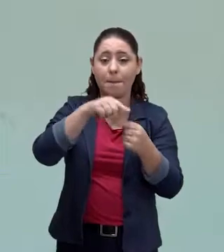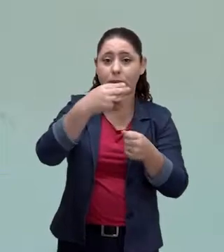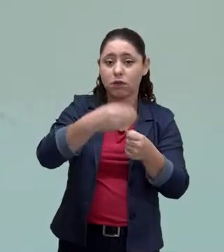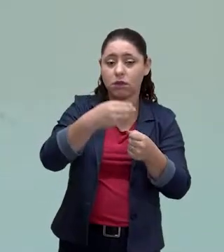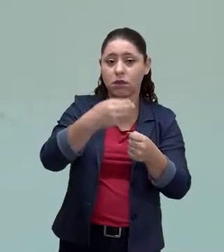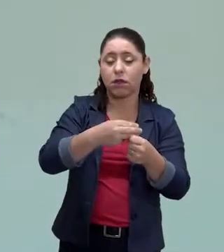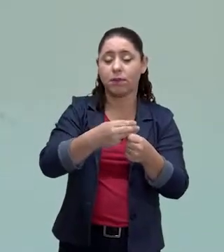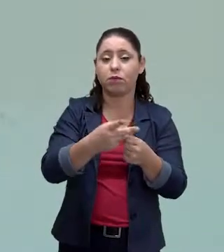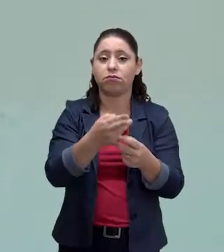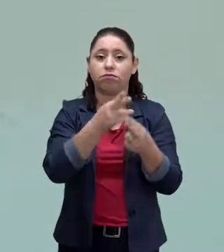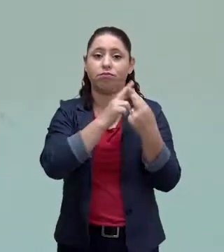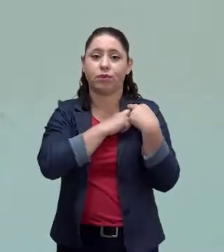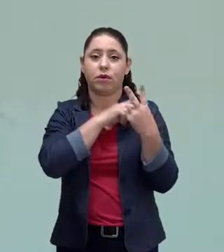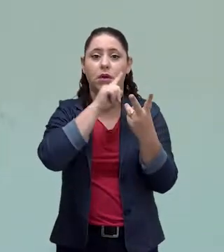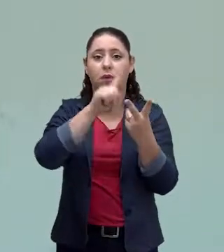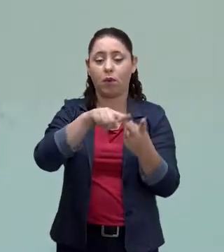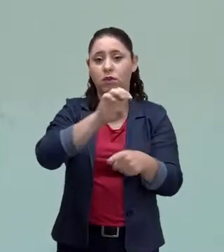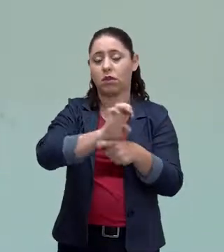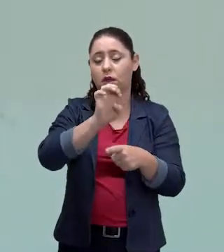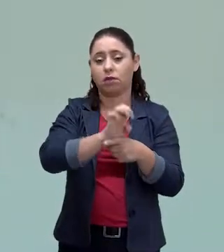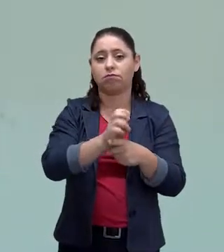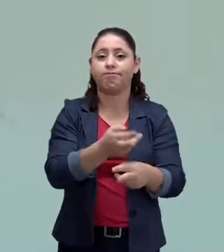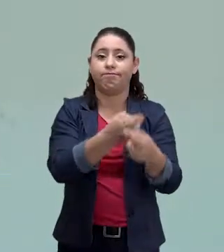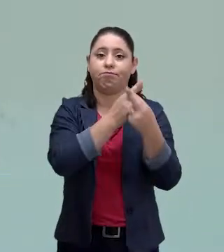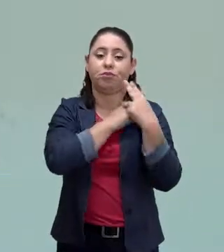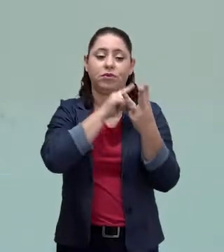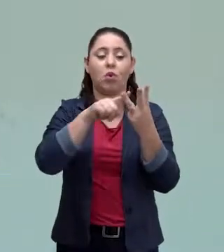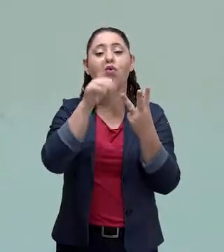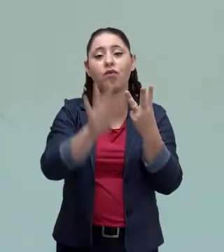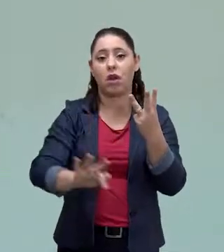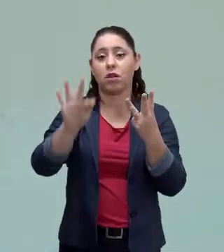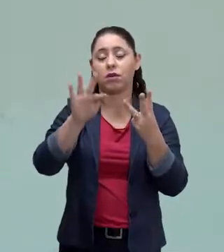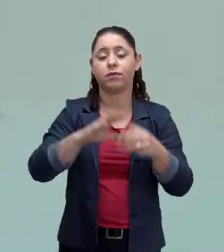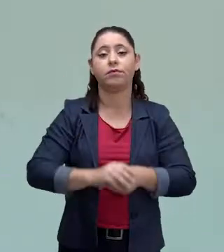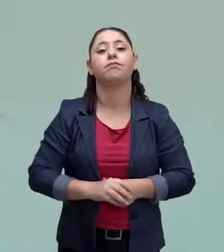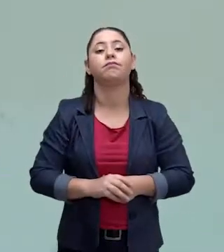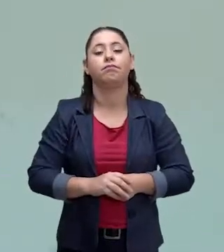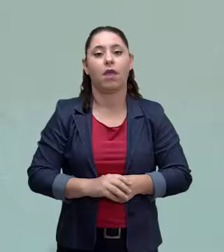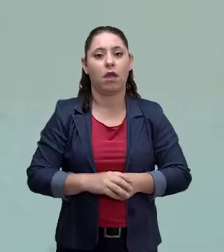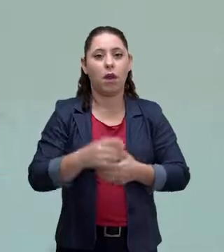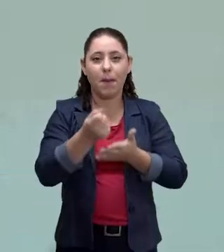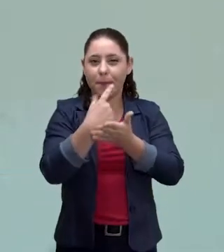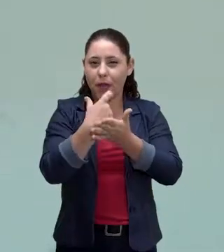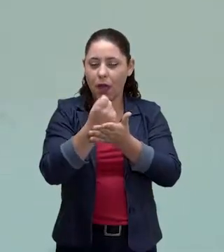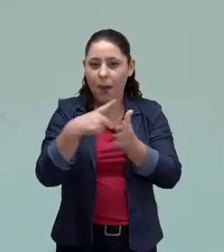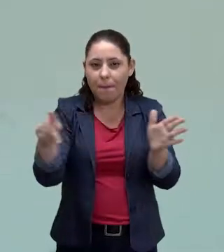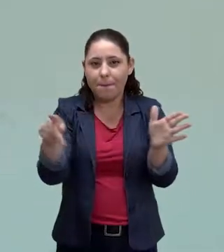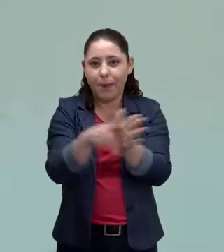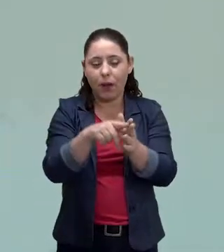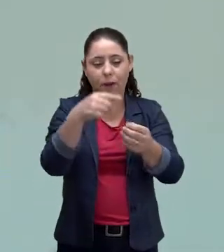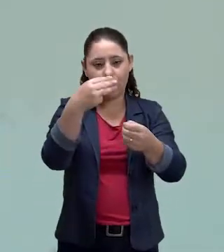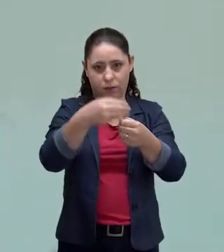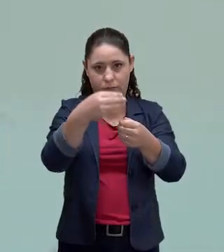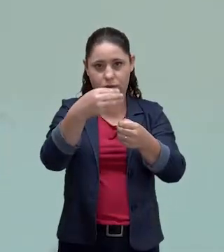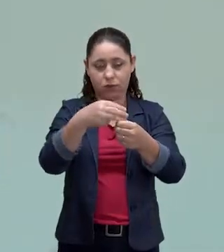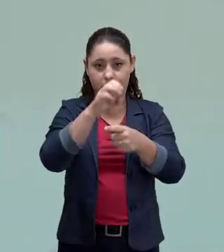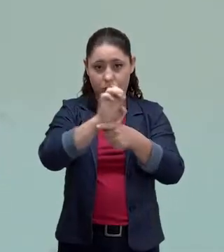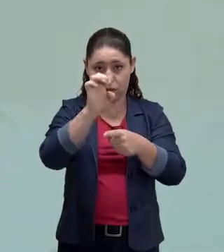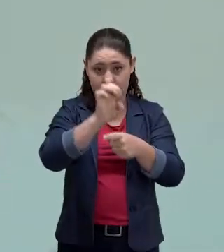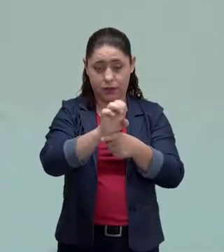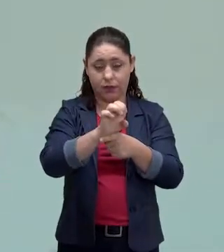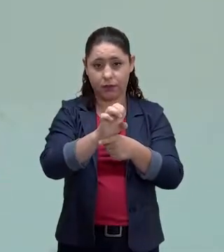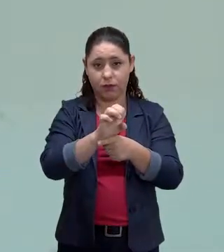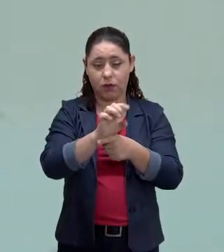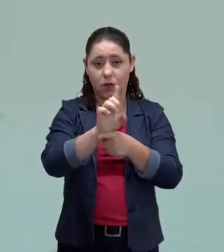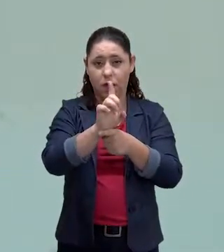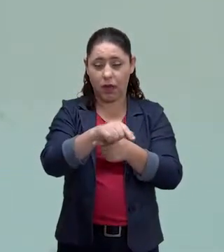responsabilidade do estado e há medicamentos que são da responsabilidade da União. Esses medicamentos que são de responsabilidade de município e estado